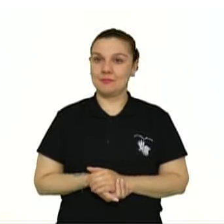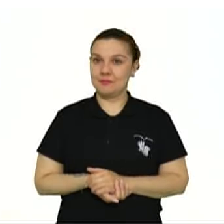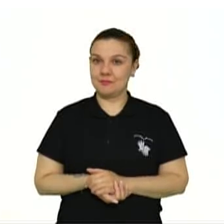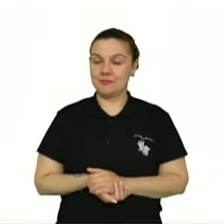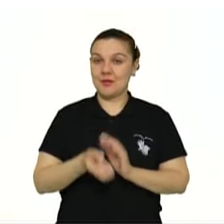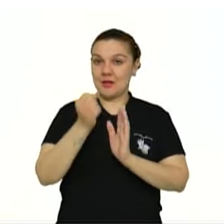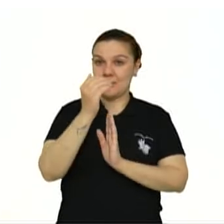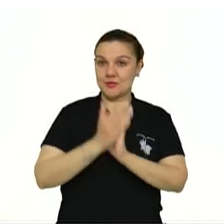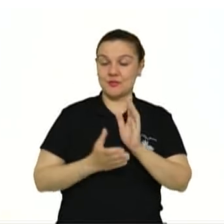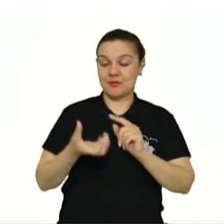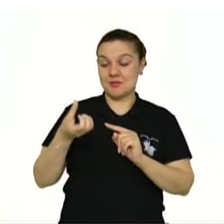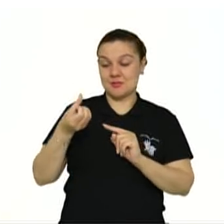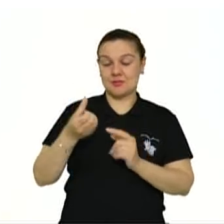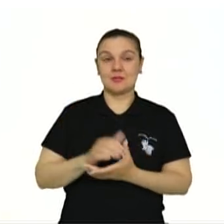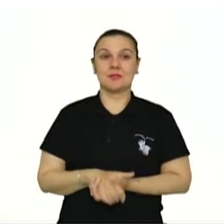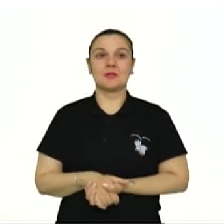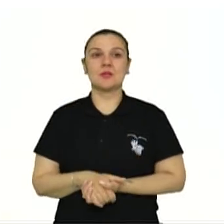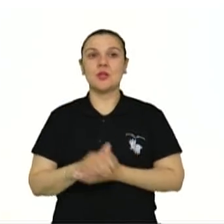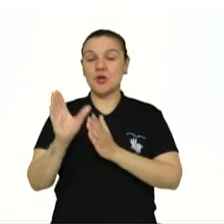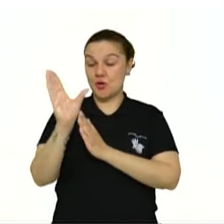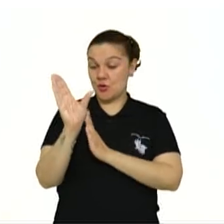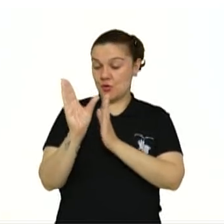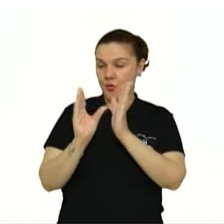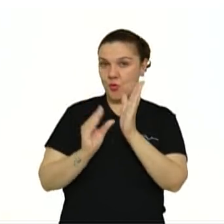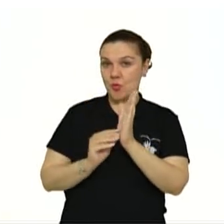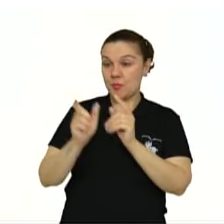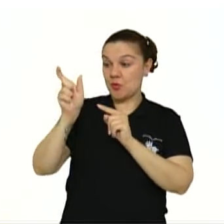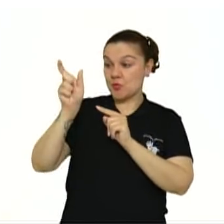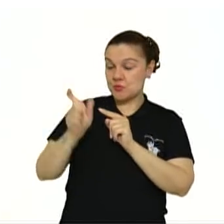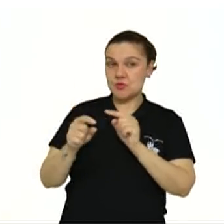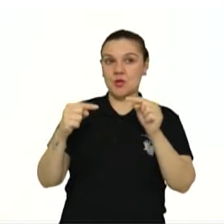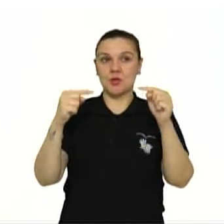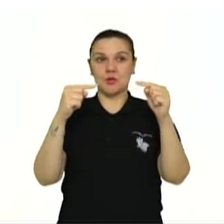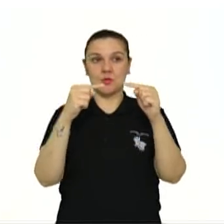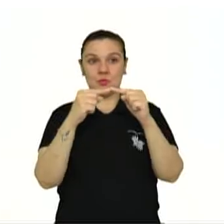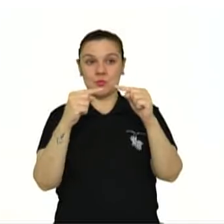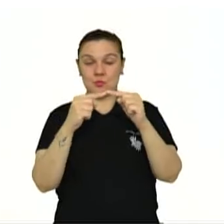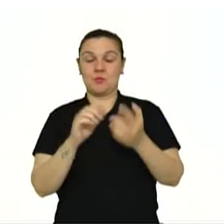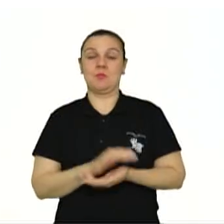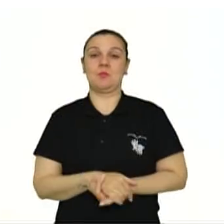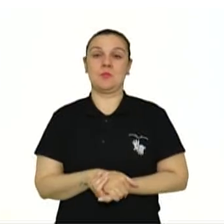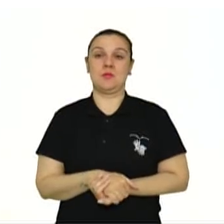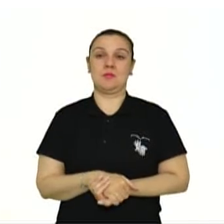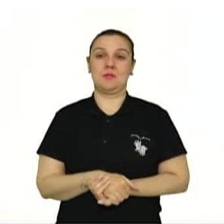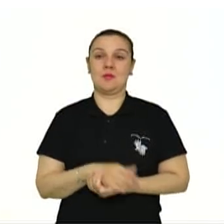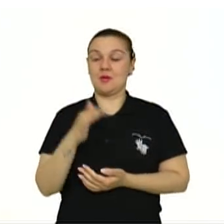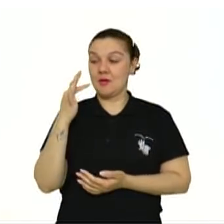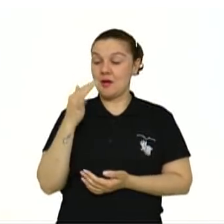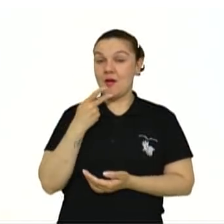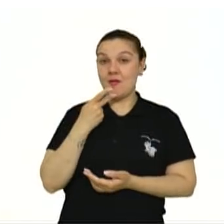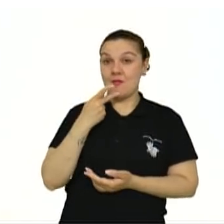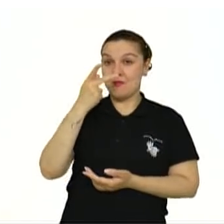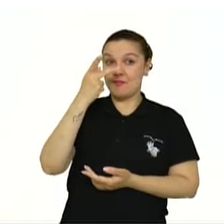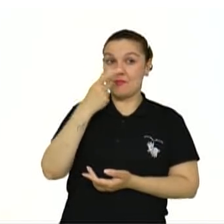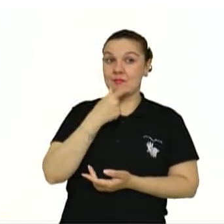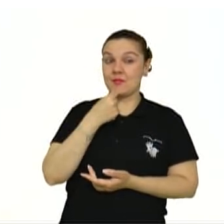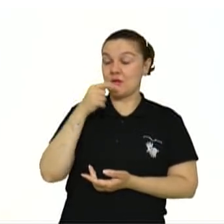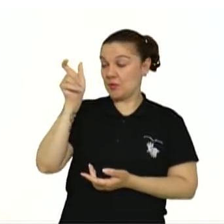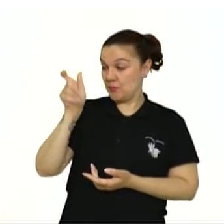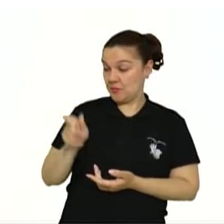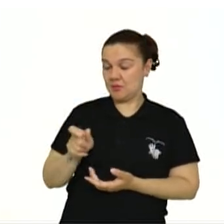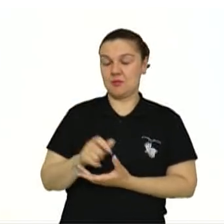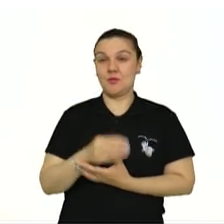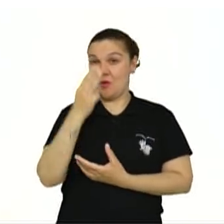a atividade número 6. Copie o sujeito correspondente à fala do personagem